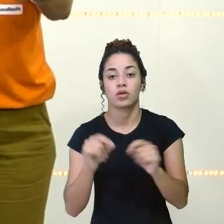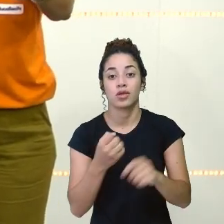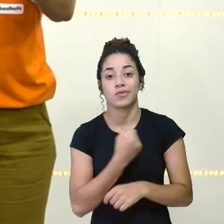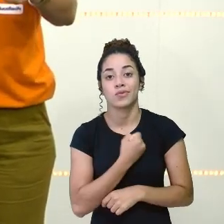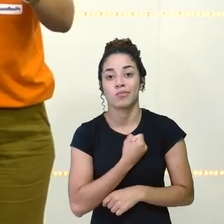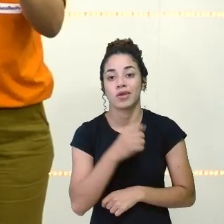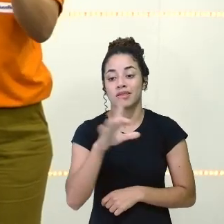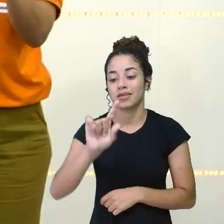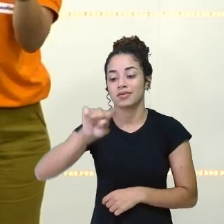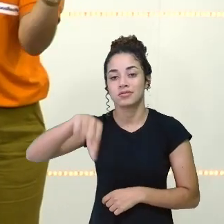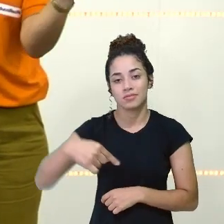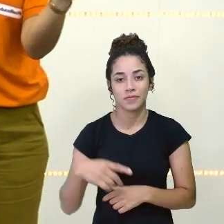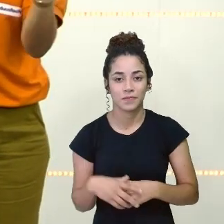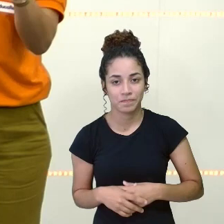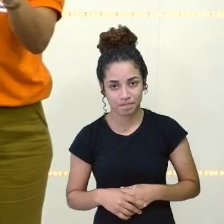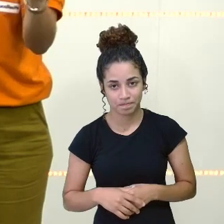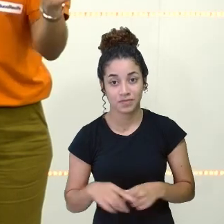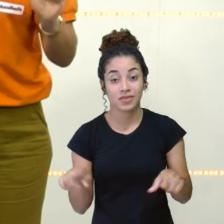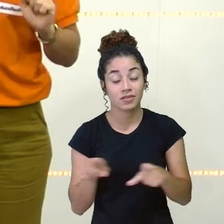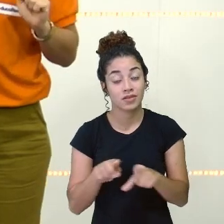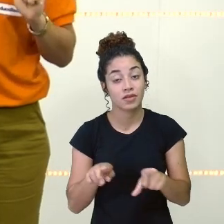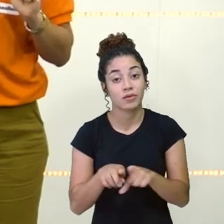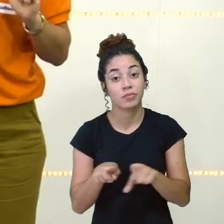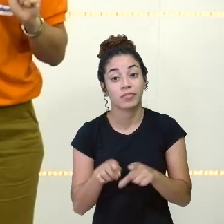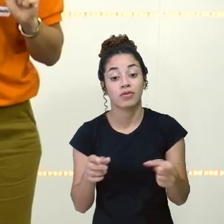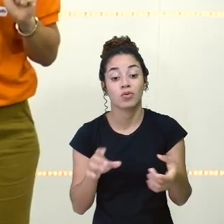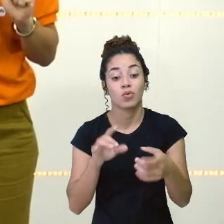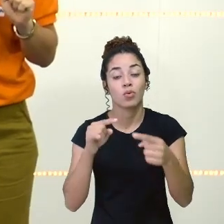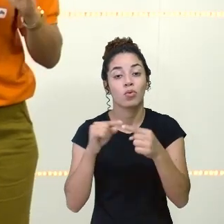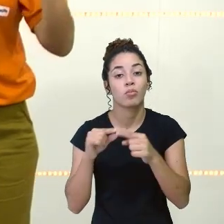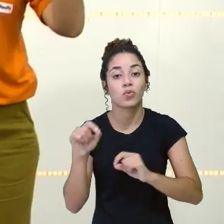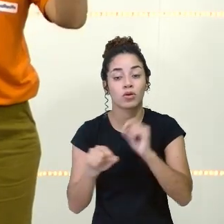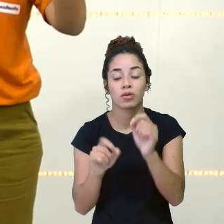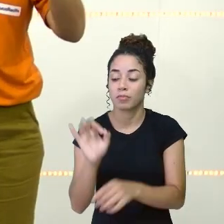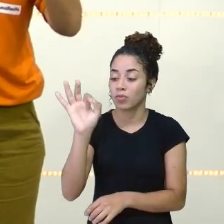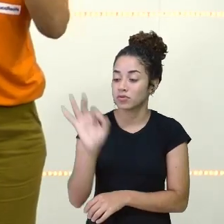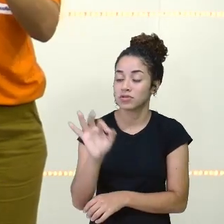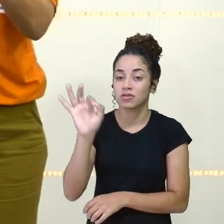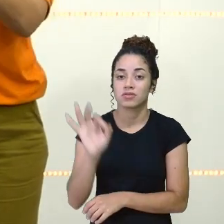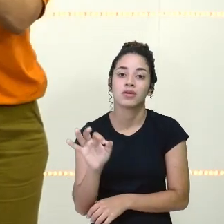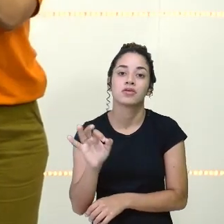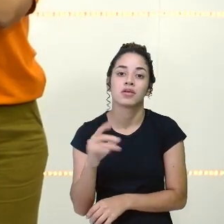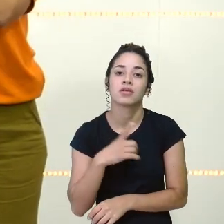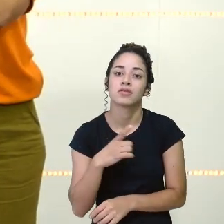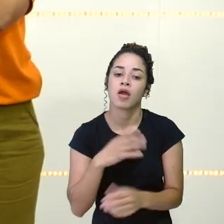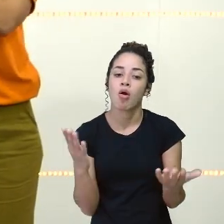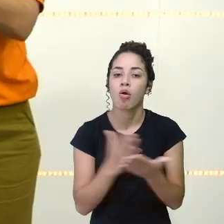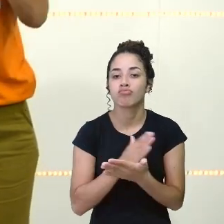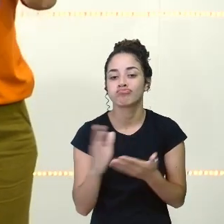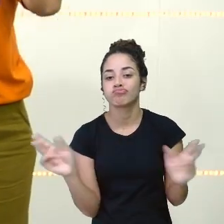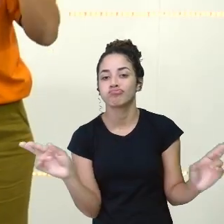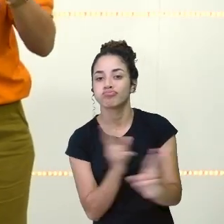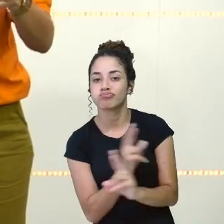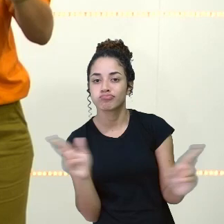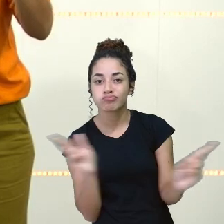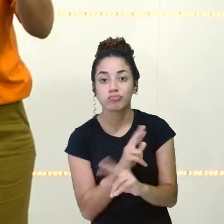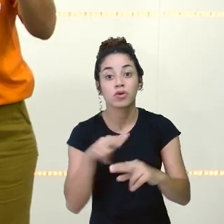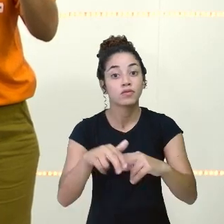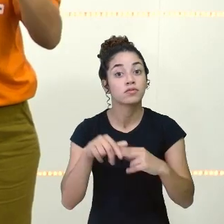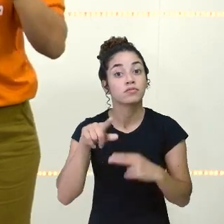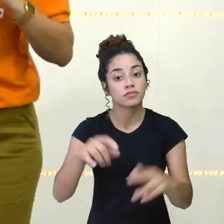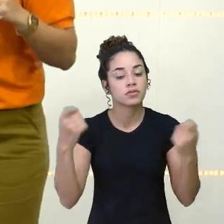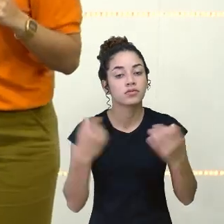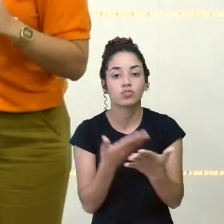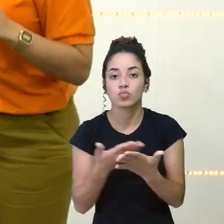números decimais e também está de acordo com porcentagem. Eles têm as suas relações, por isso que você